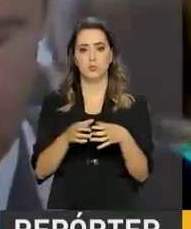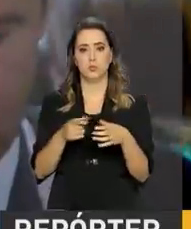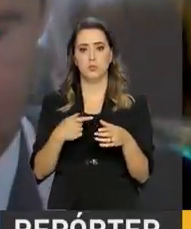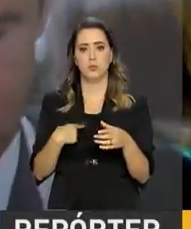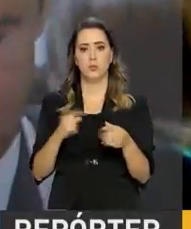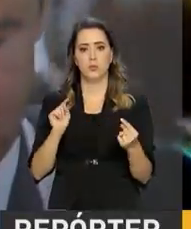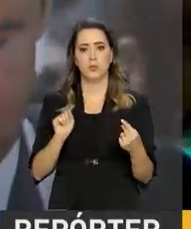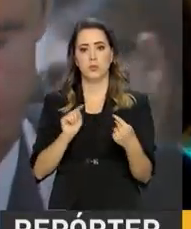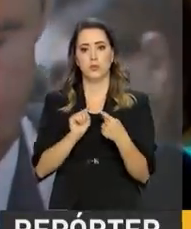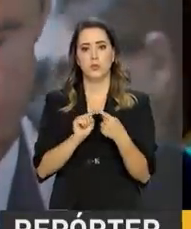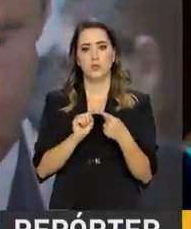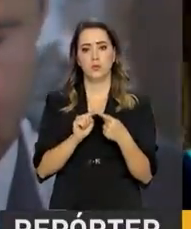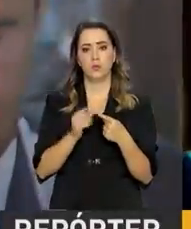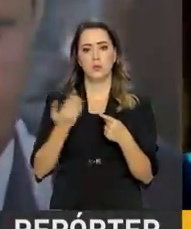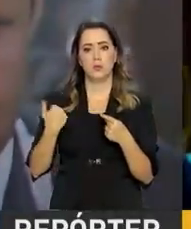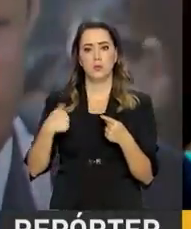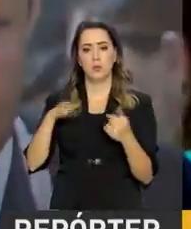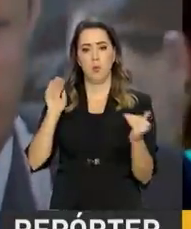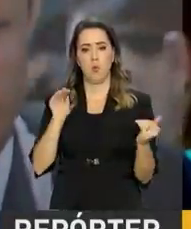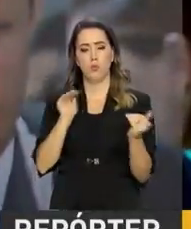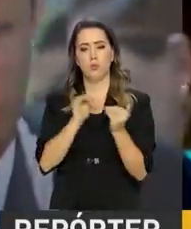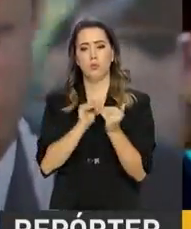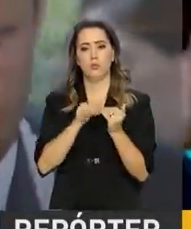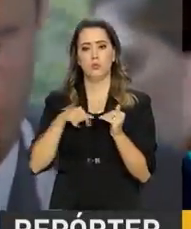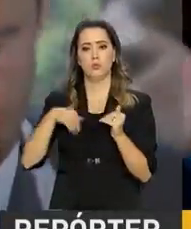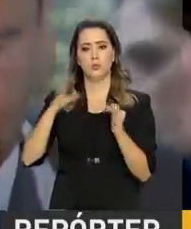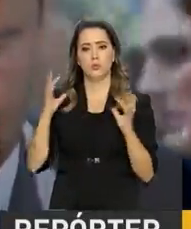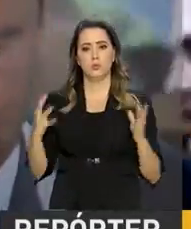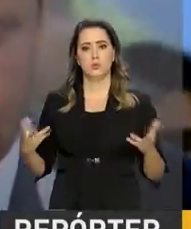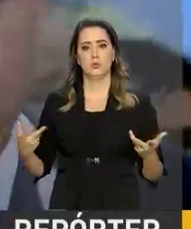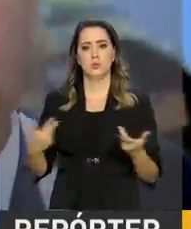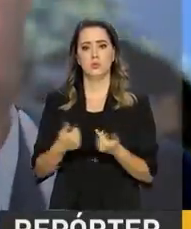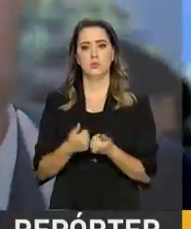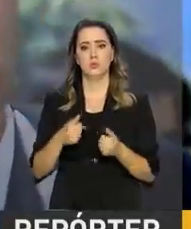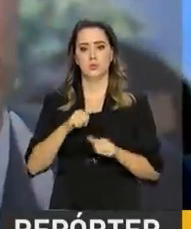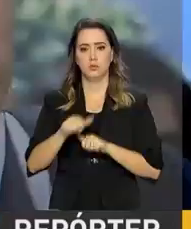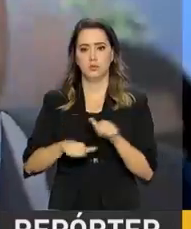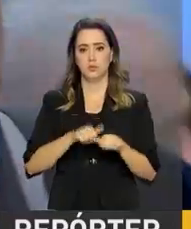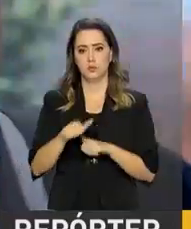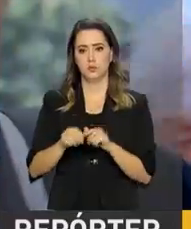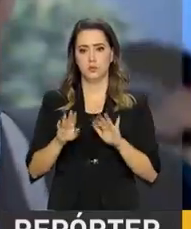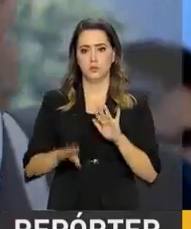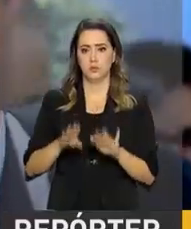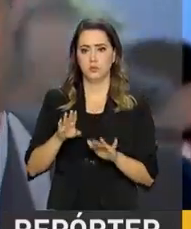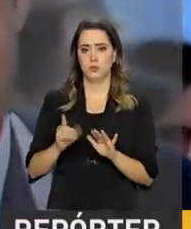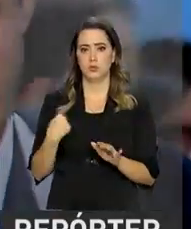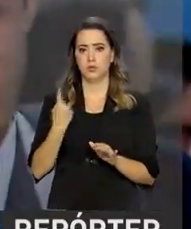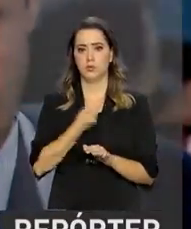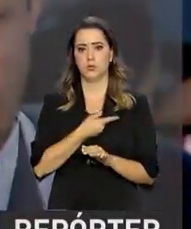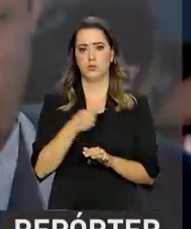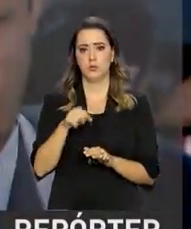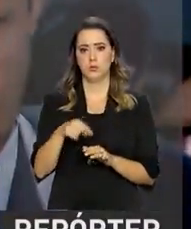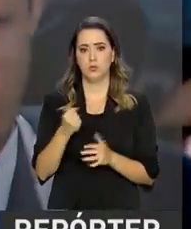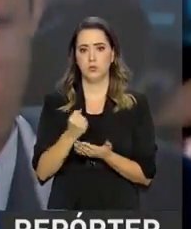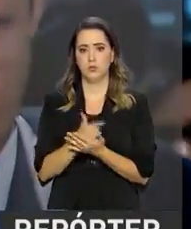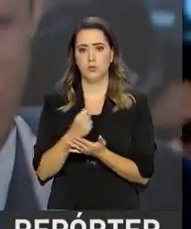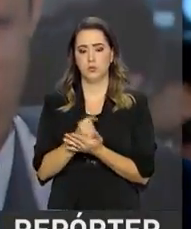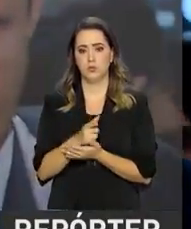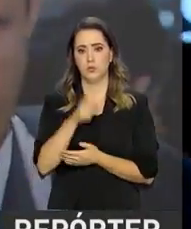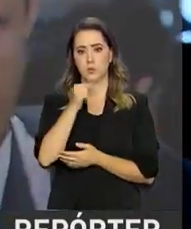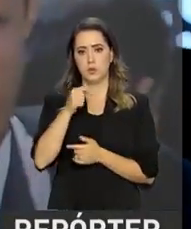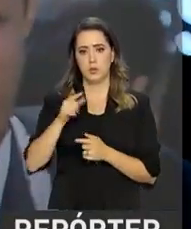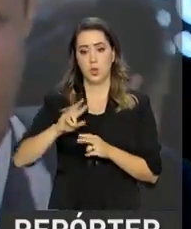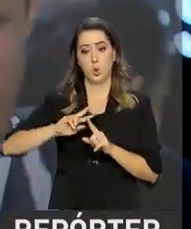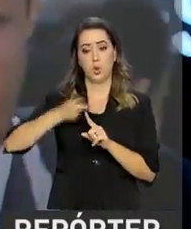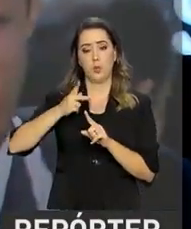mais vai ter um pouco mais eficiente e transformar pelo menos nós qualquer cobrar a área irrigada